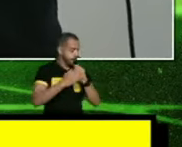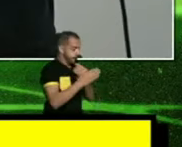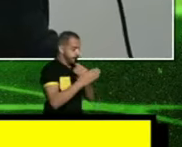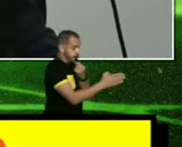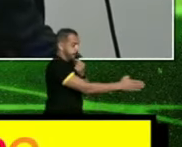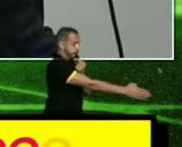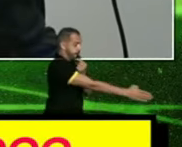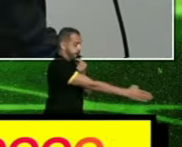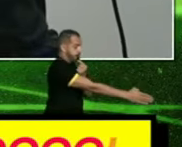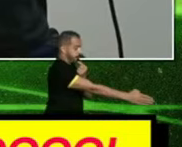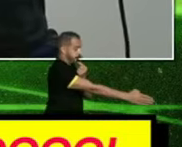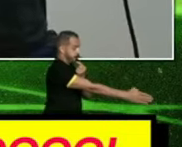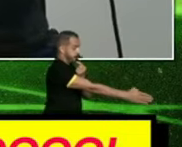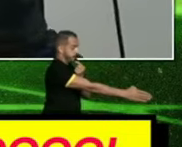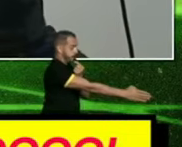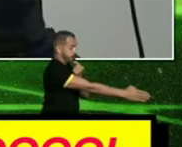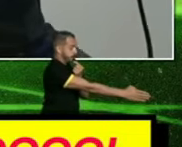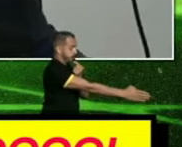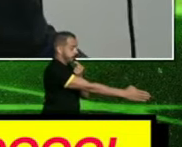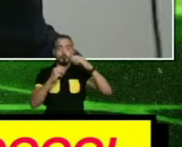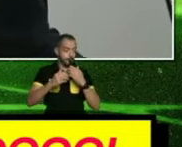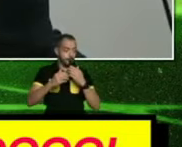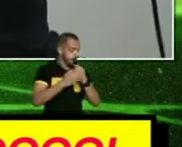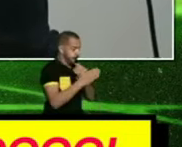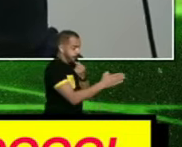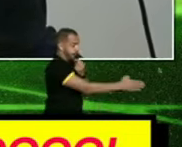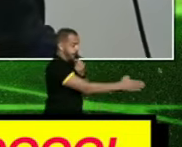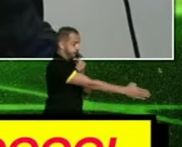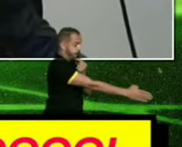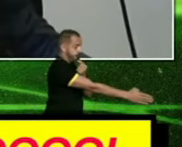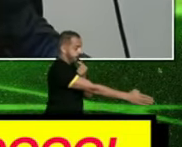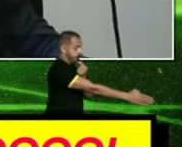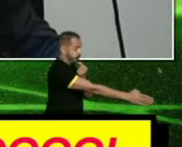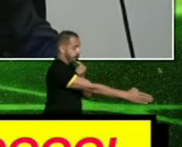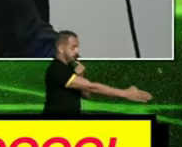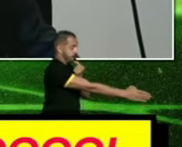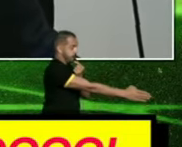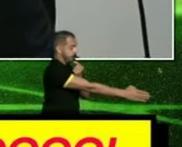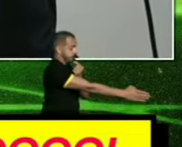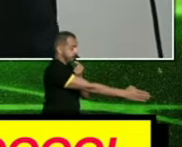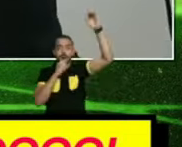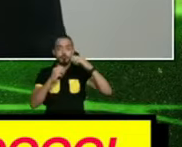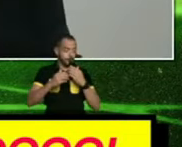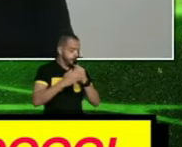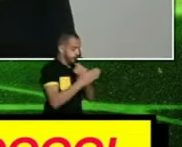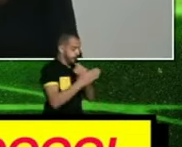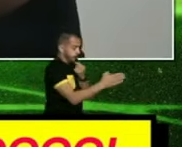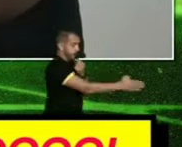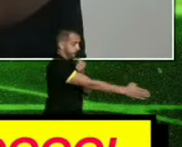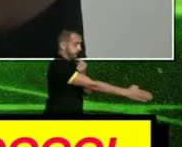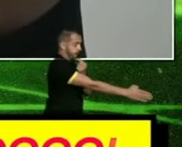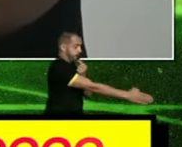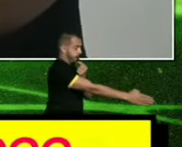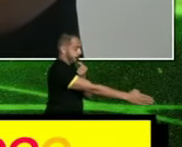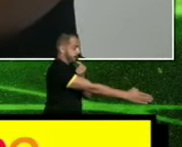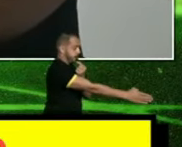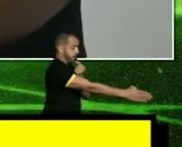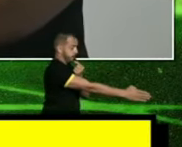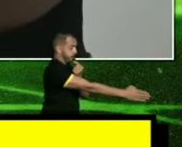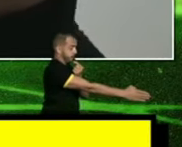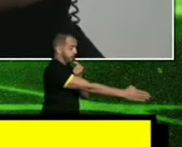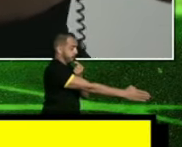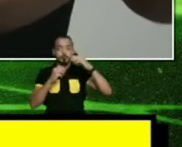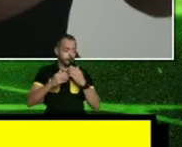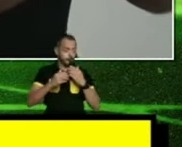cru cabuloso deeno deeno Capitão deeno o cruzamento na grande área de cabeça